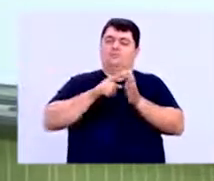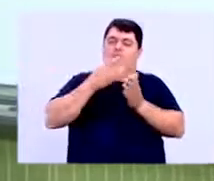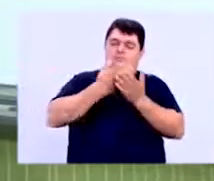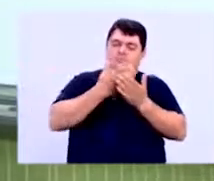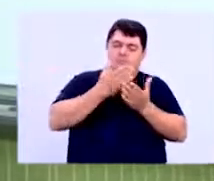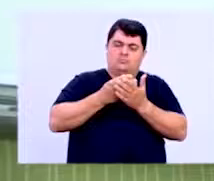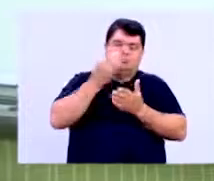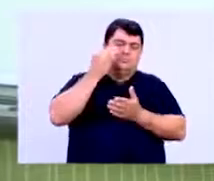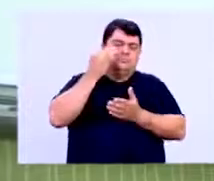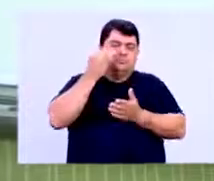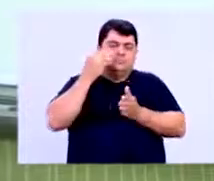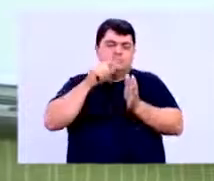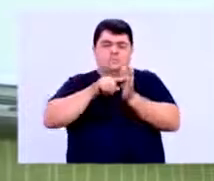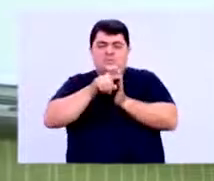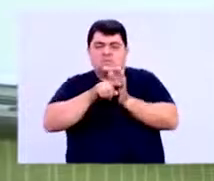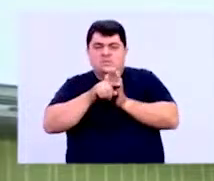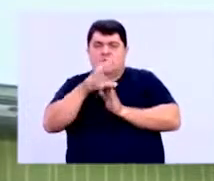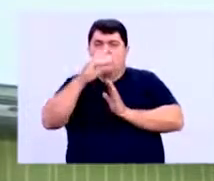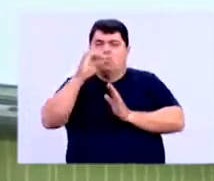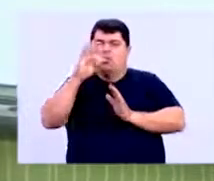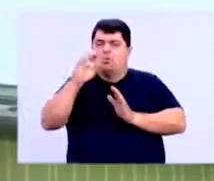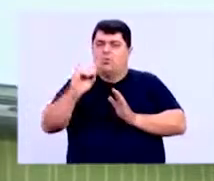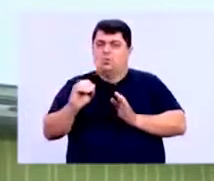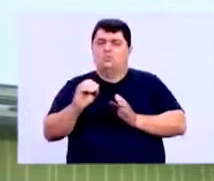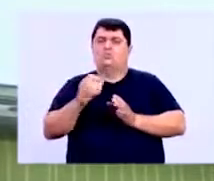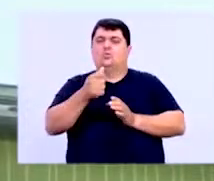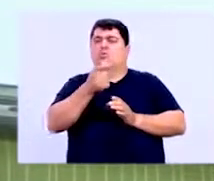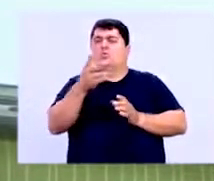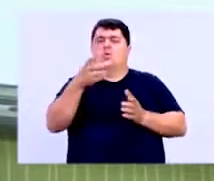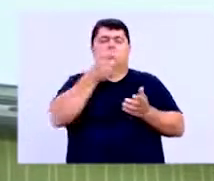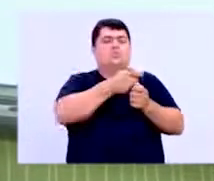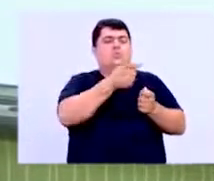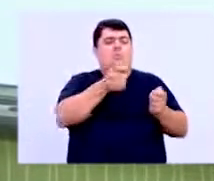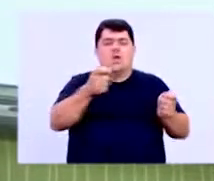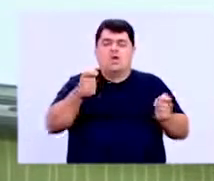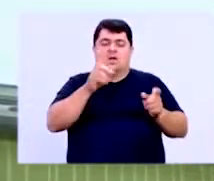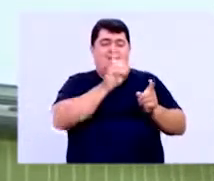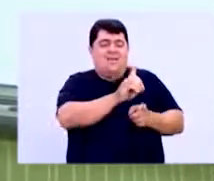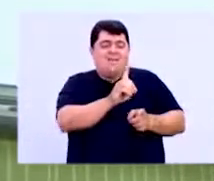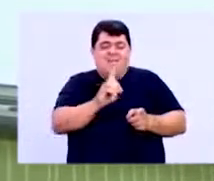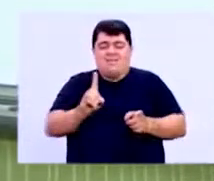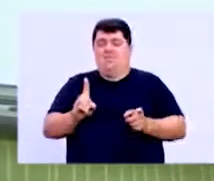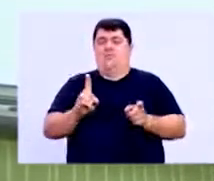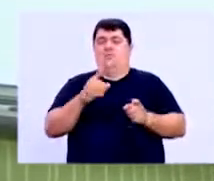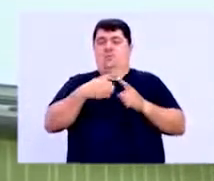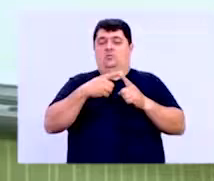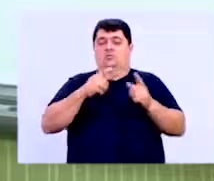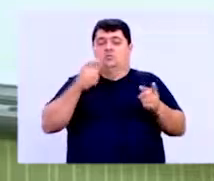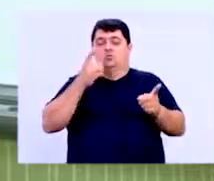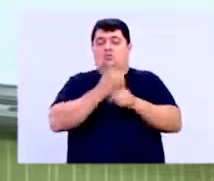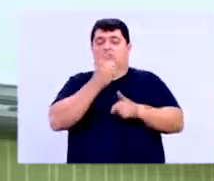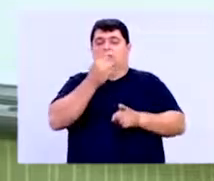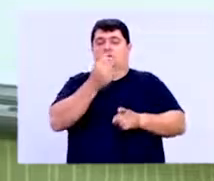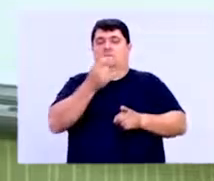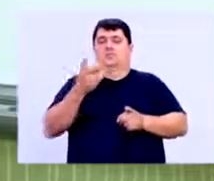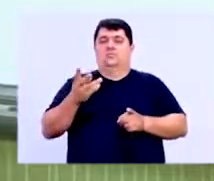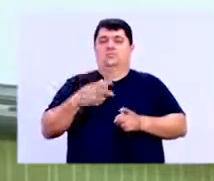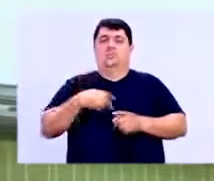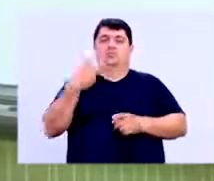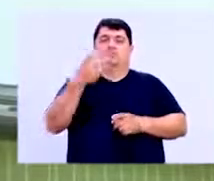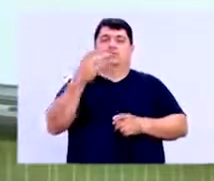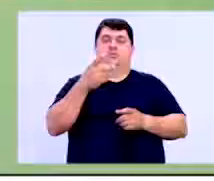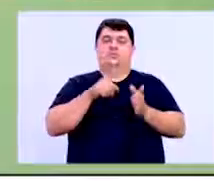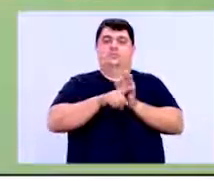preços praticados, os custos que são incumbidos dentro de cada produto para chegar a seu preço de venda. Mas vamos para a questão